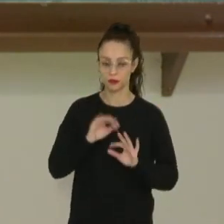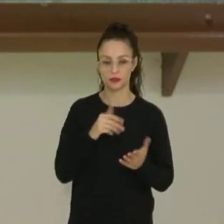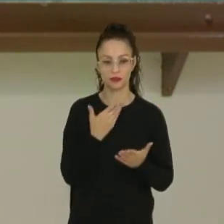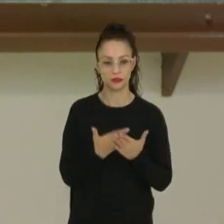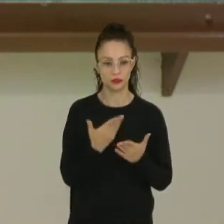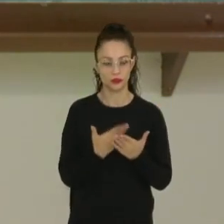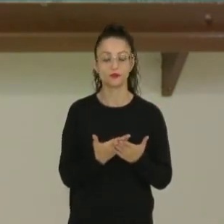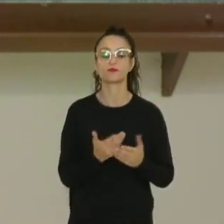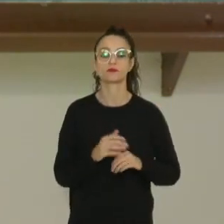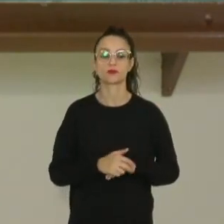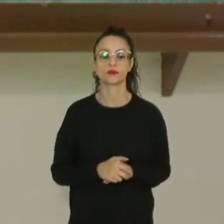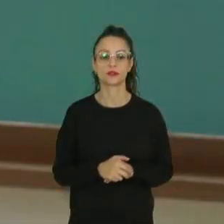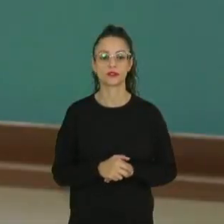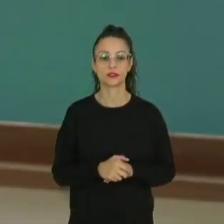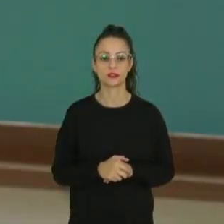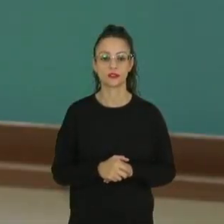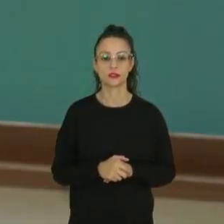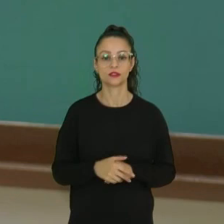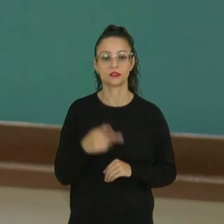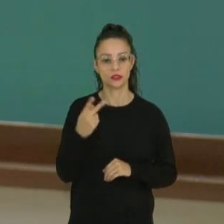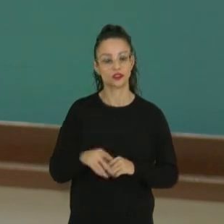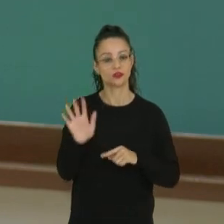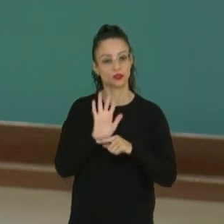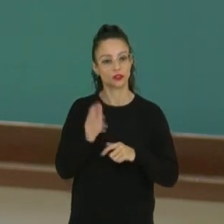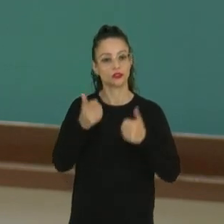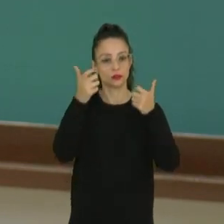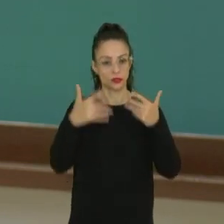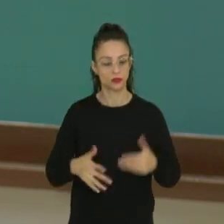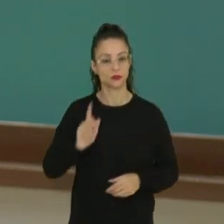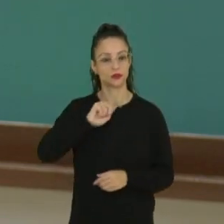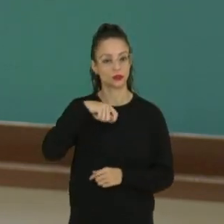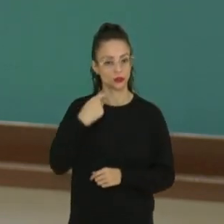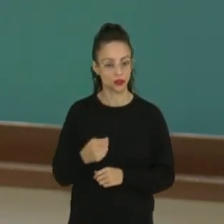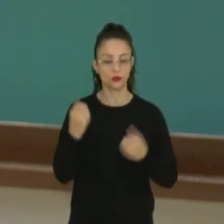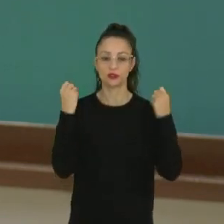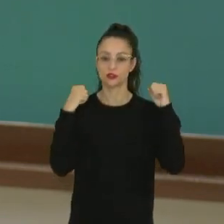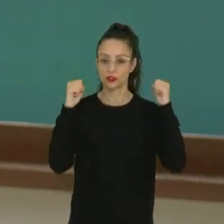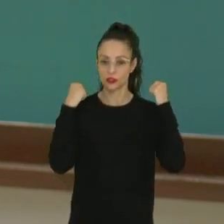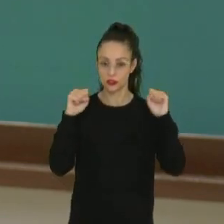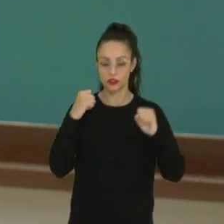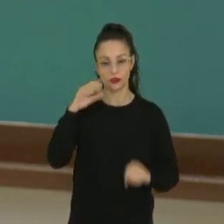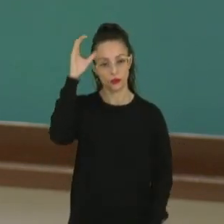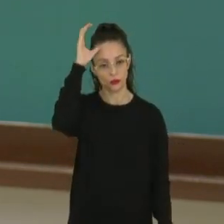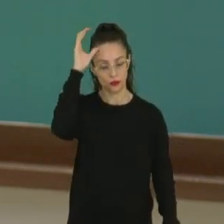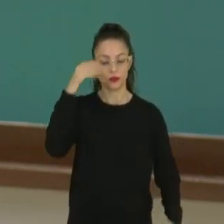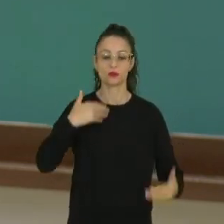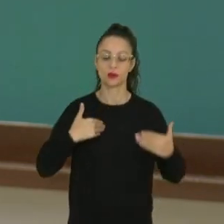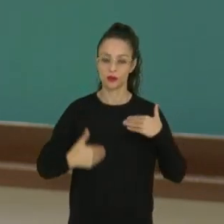produção deste vídeo. E neste vídeo nós falamos sobre ginástica